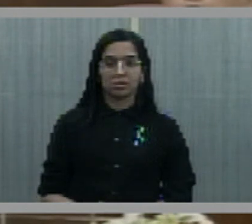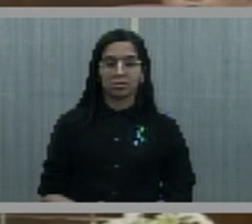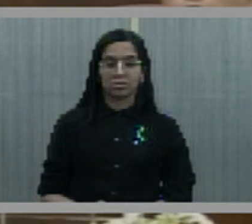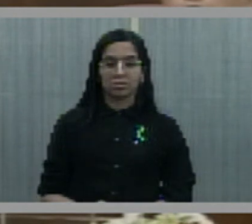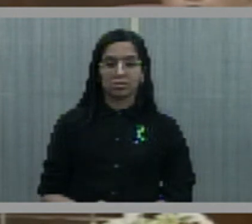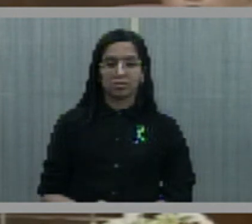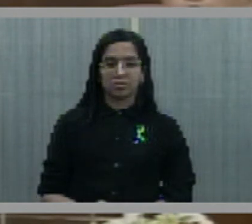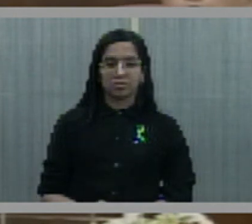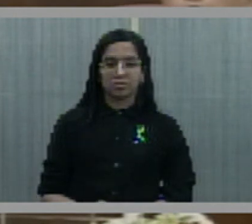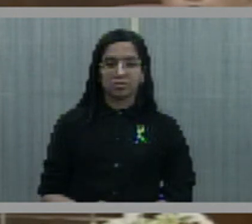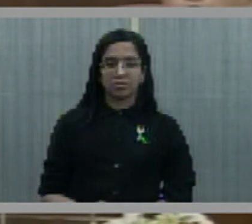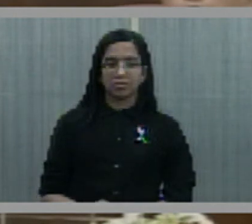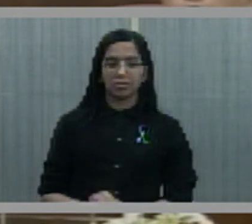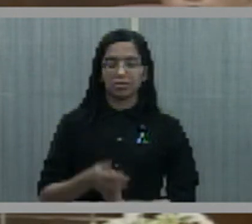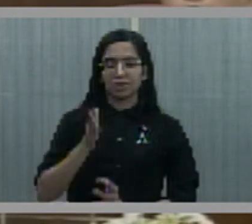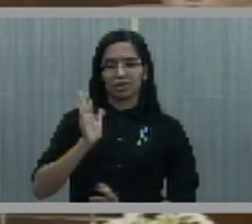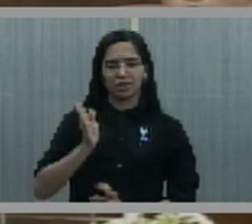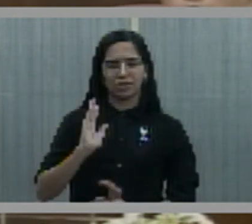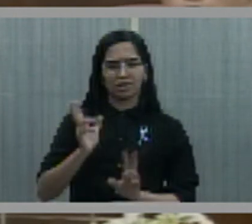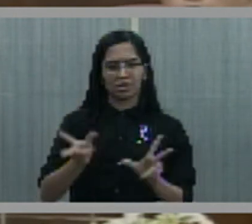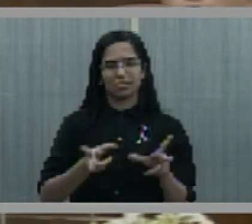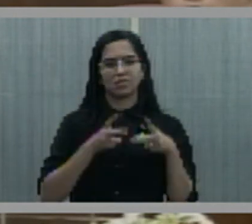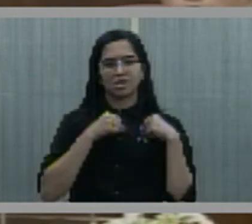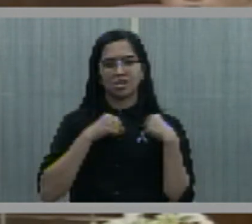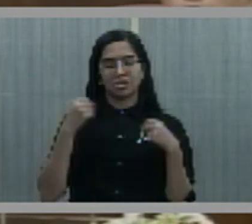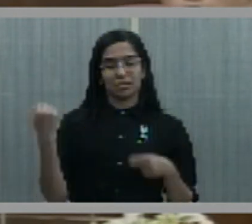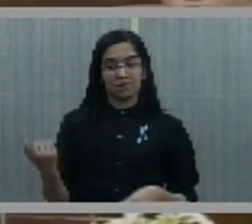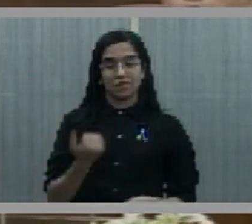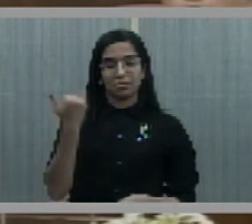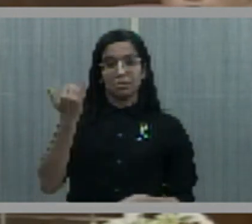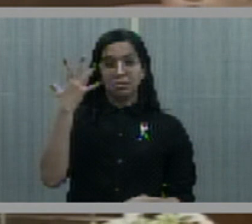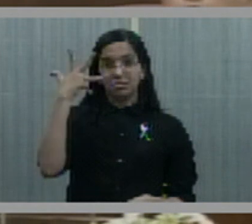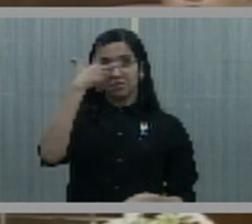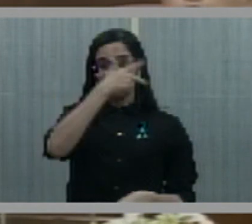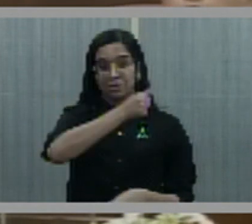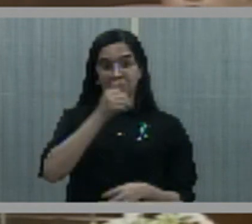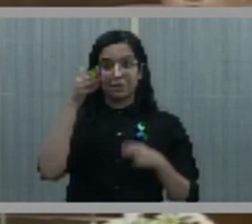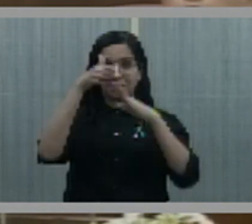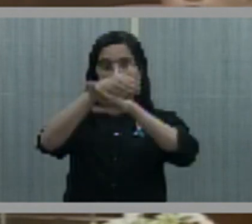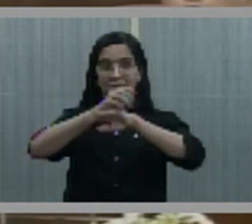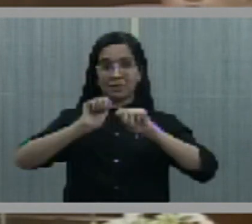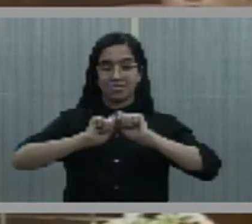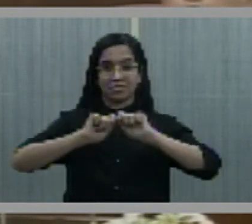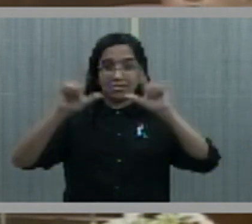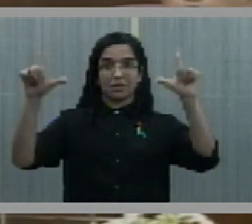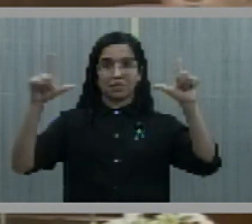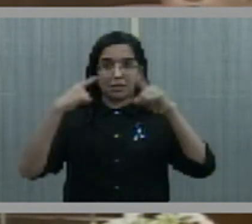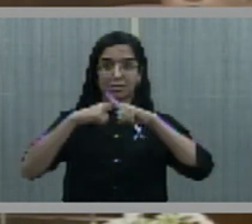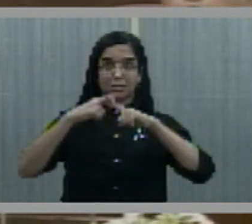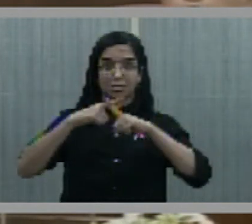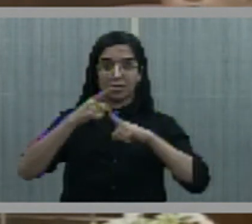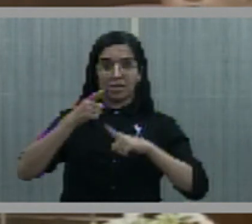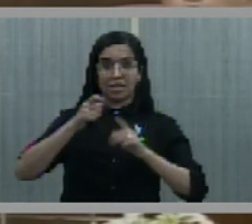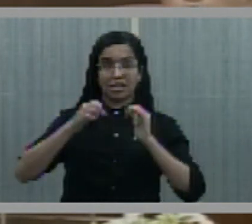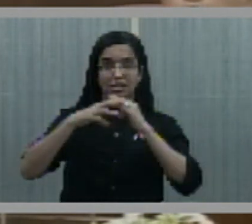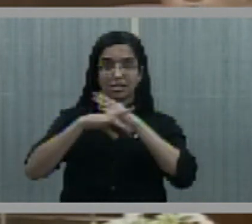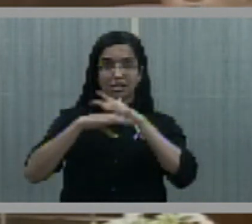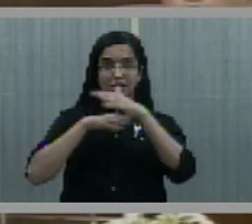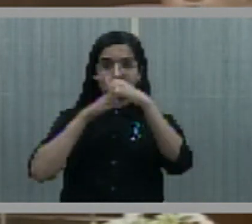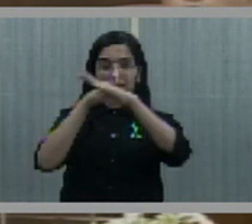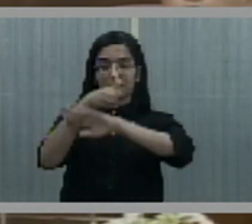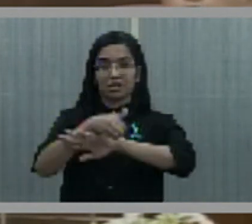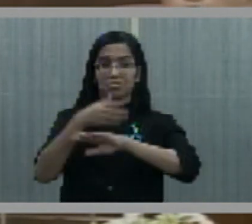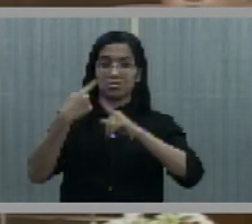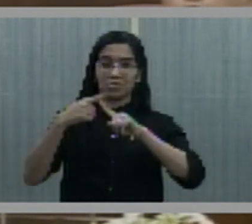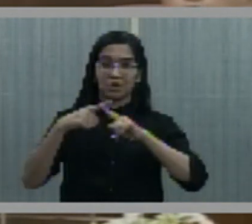Aliás, que merecia tempos ganhar um belo portal de entrada, né? Ser cartão de visitas, desculpe-me, o que lá